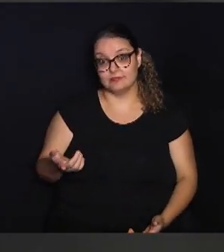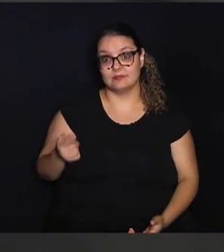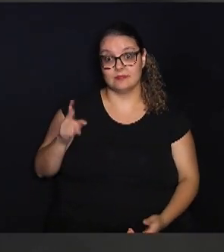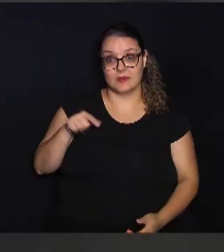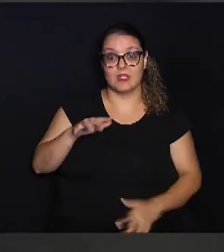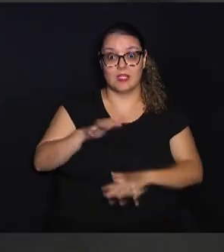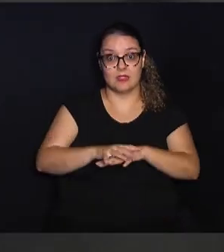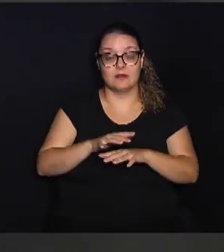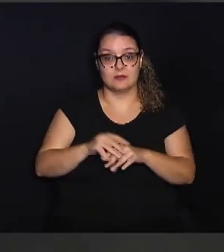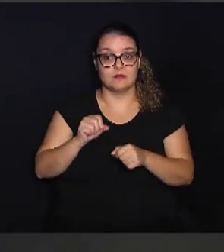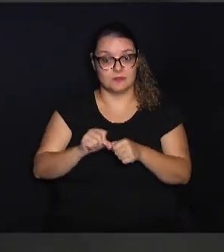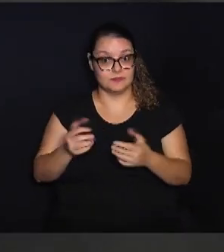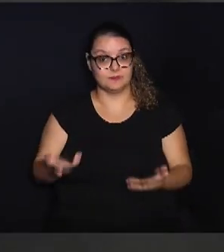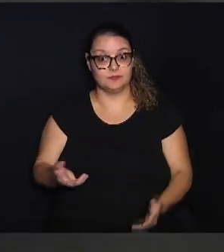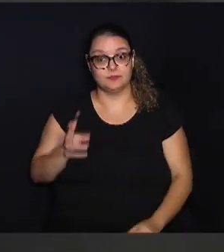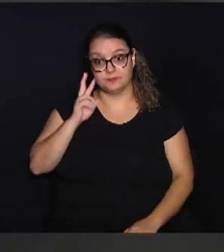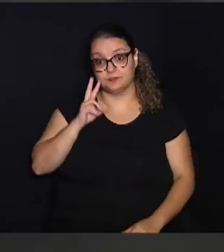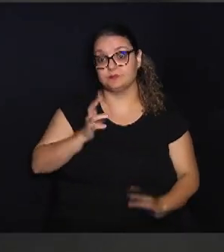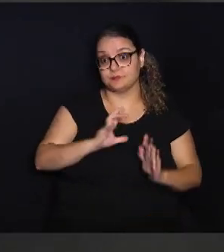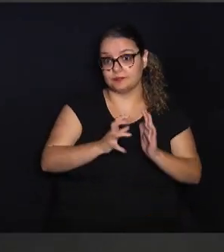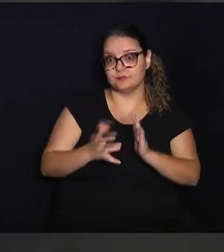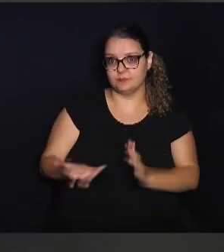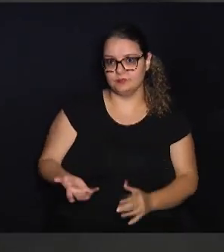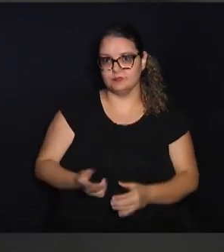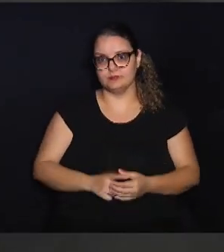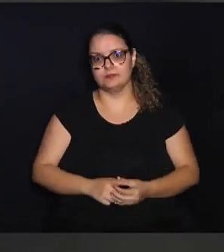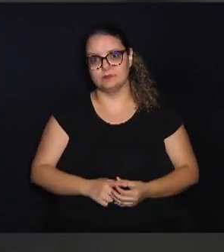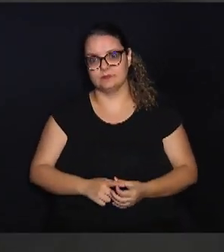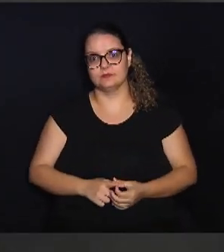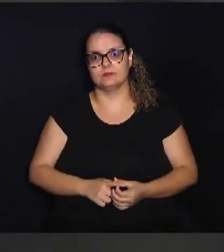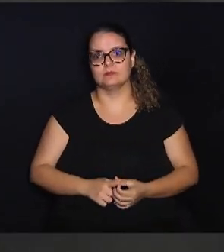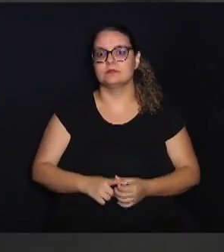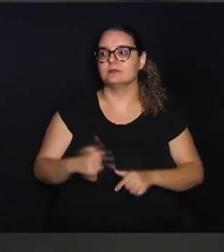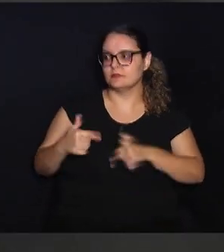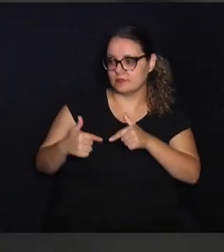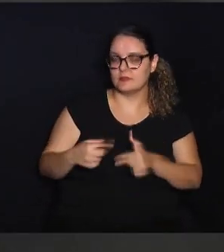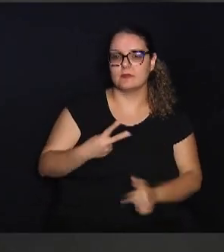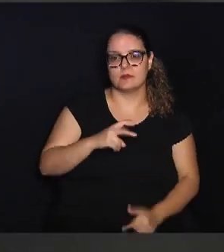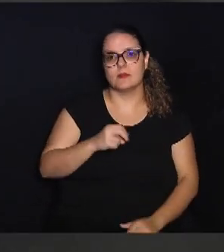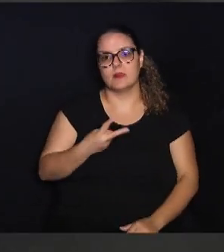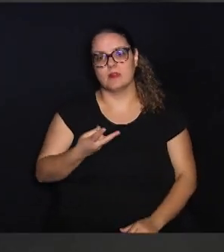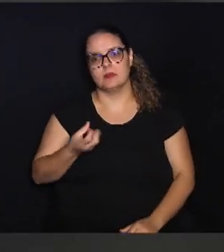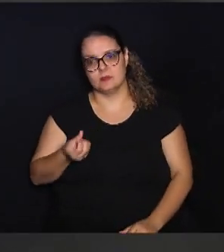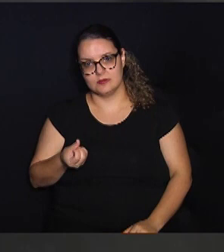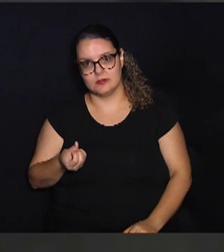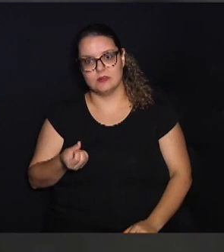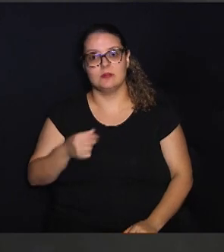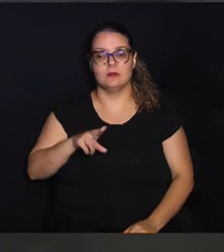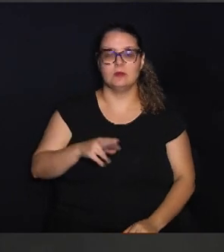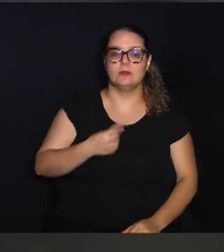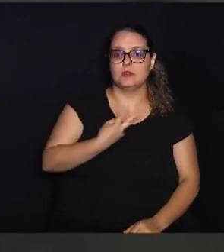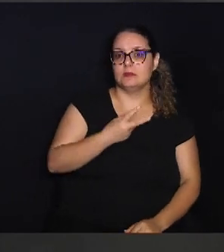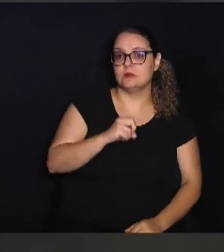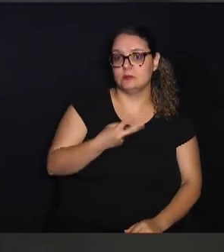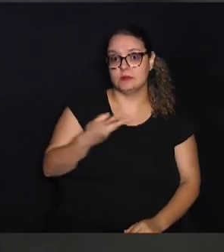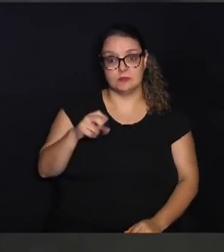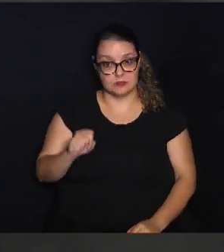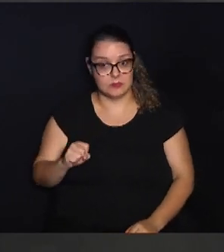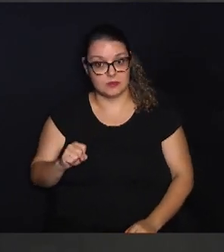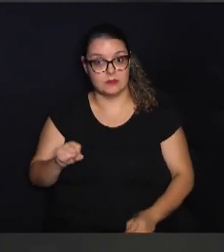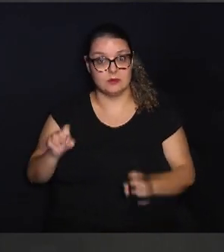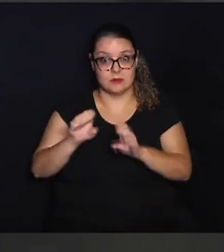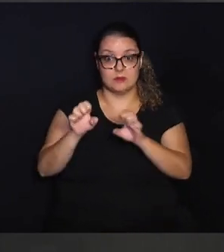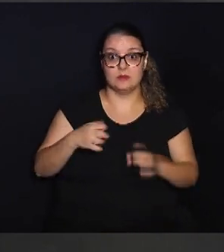fazer. E depois ver se o partido... então nós vamos trabalhar aí para 2026 ou para 2028, vamos nos estruturar